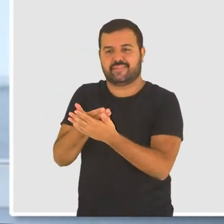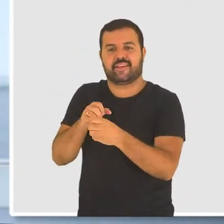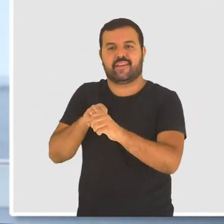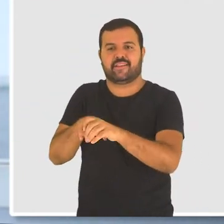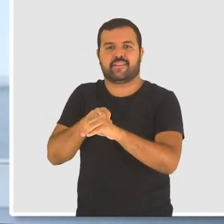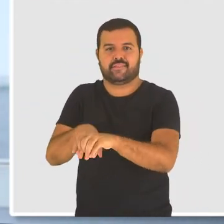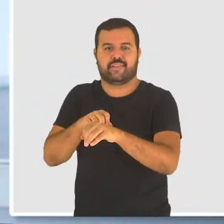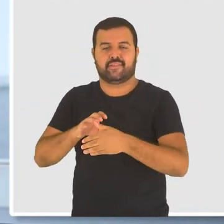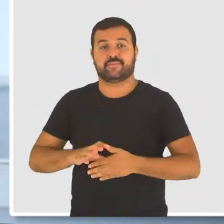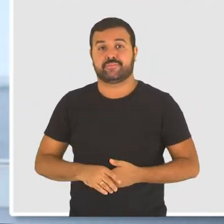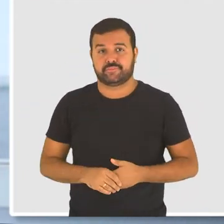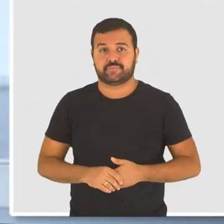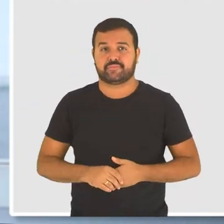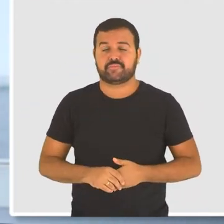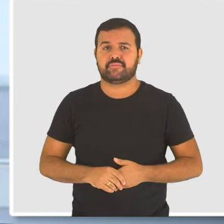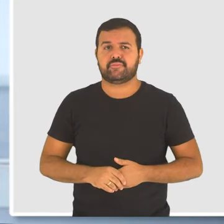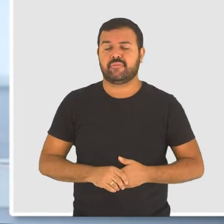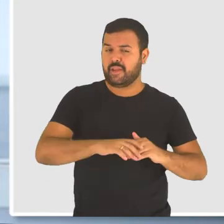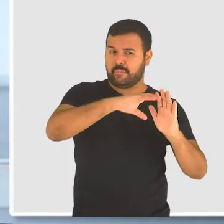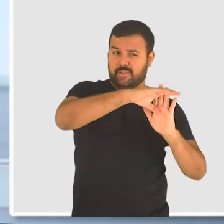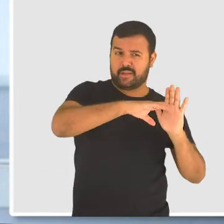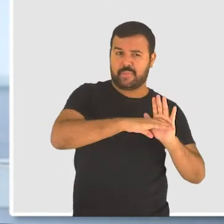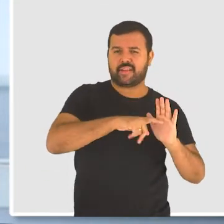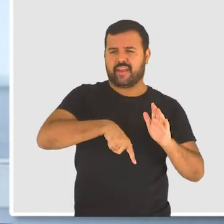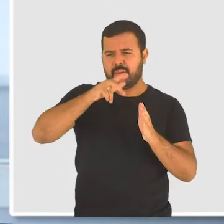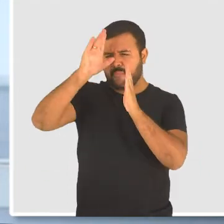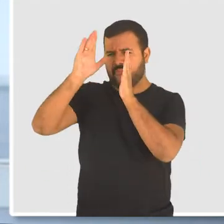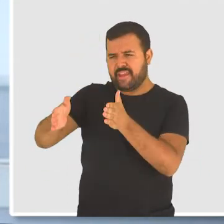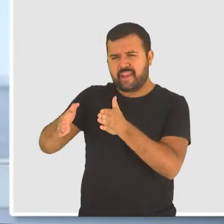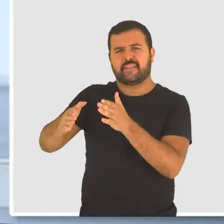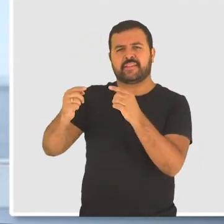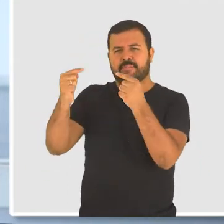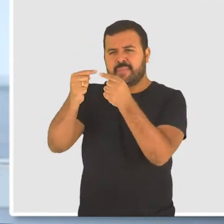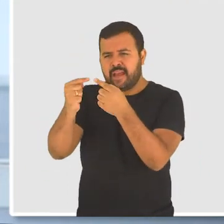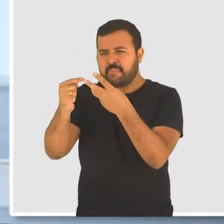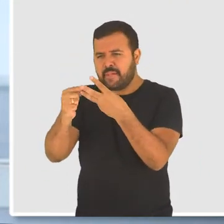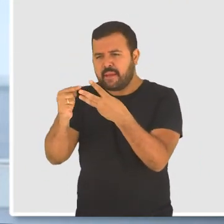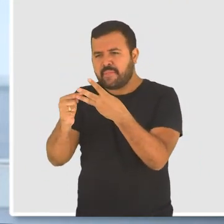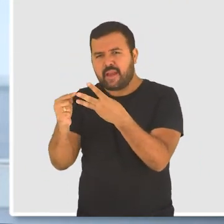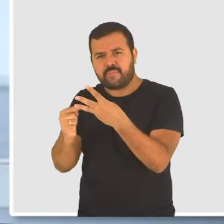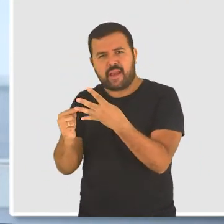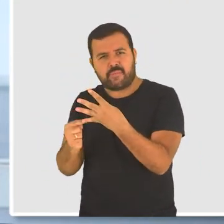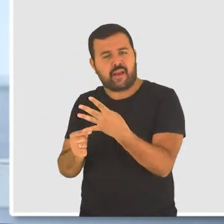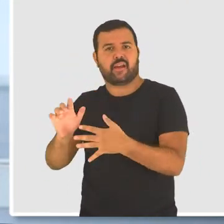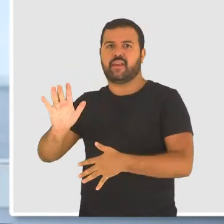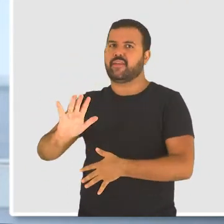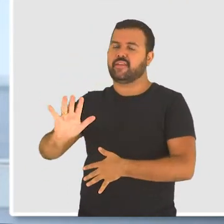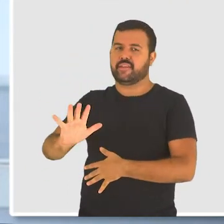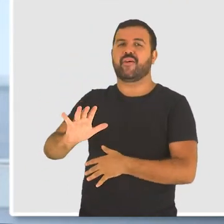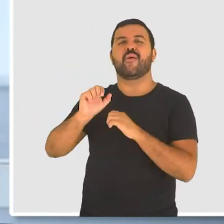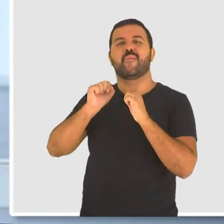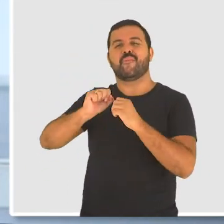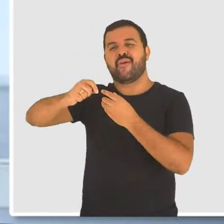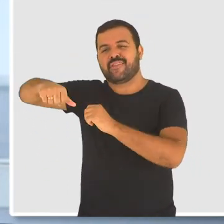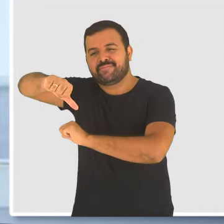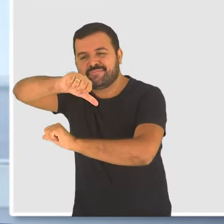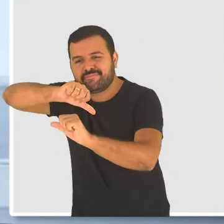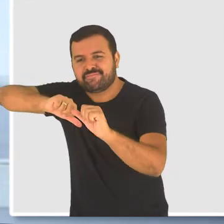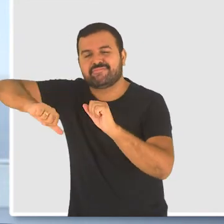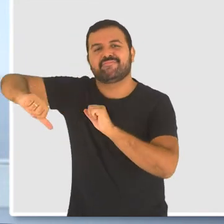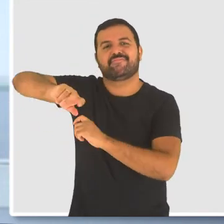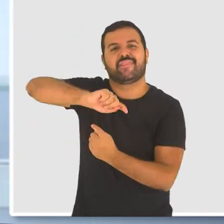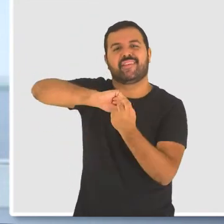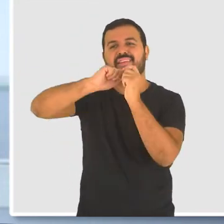em sala de aula, não exatamente um engessamento. É possível que